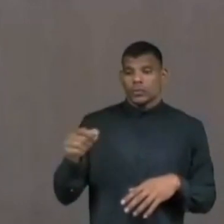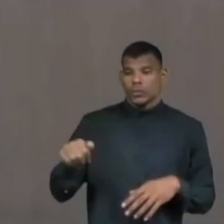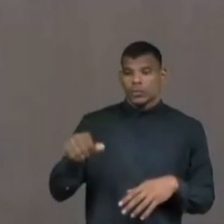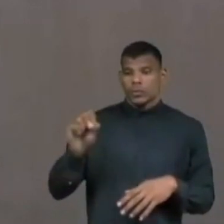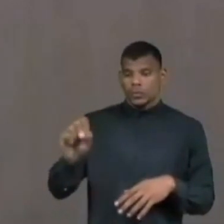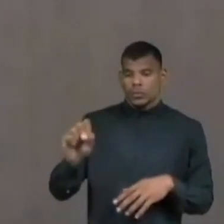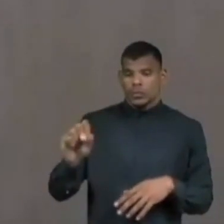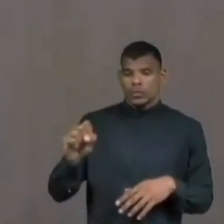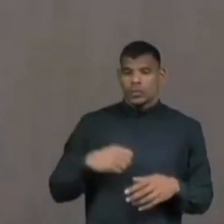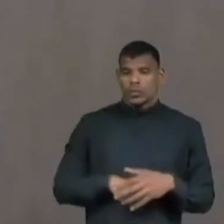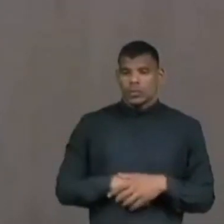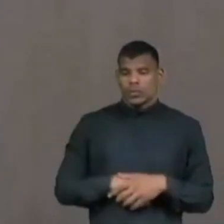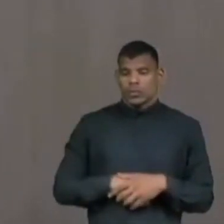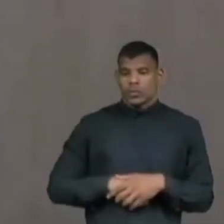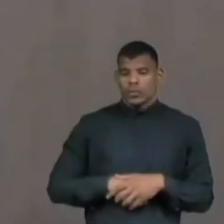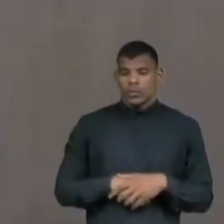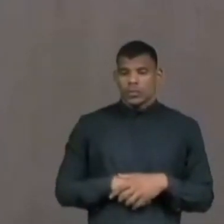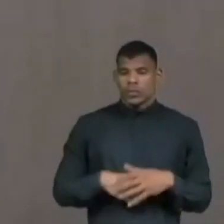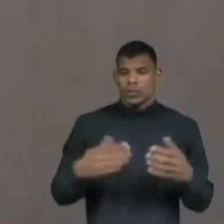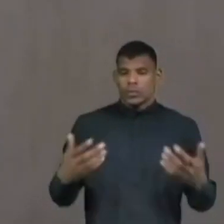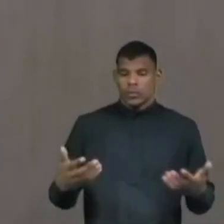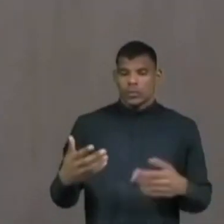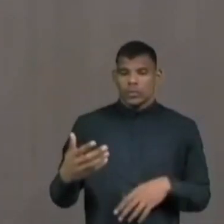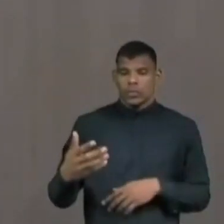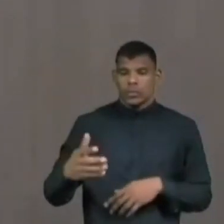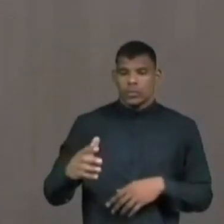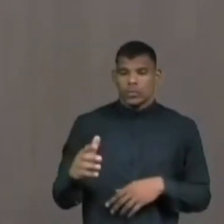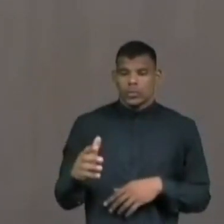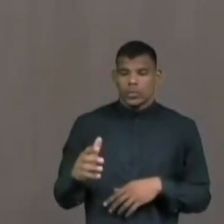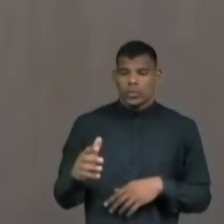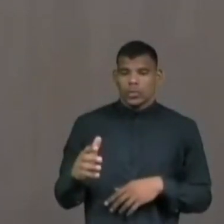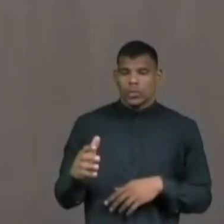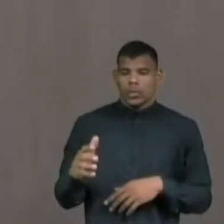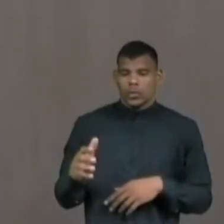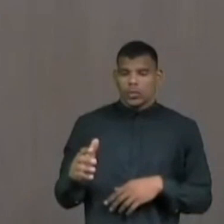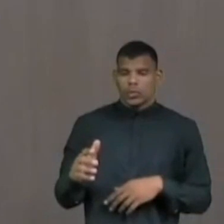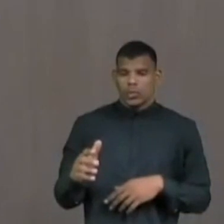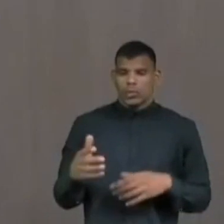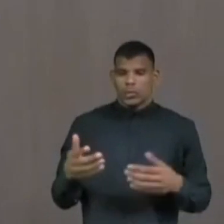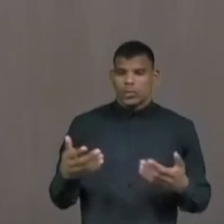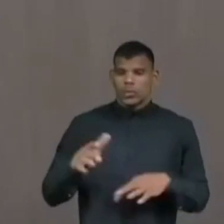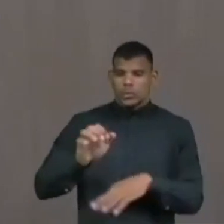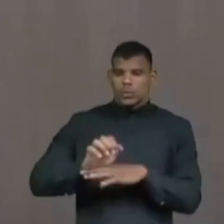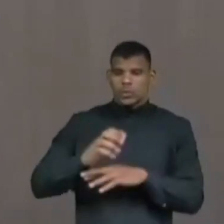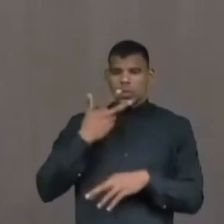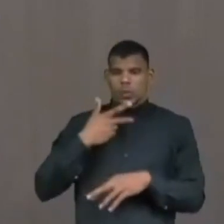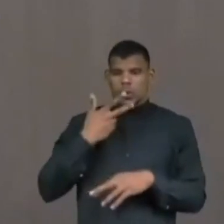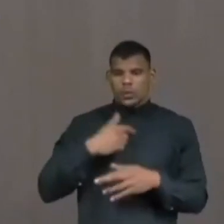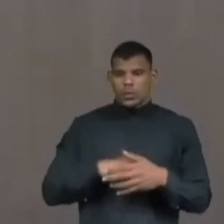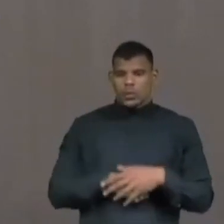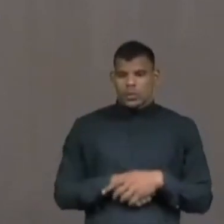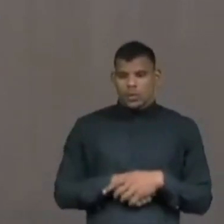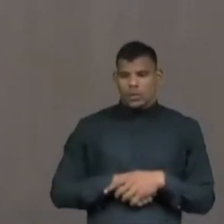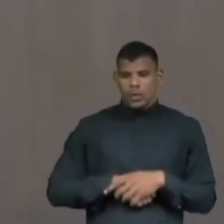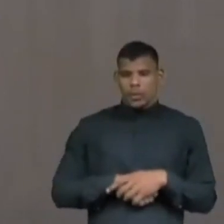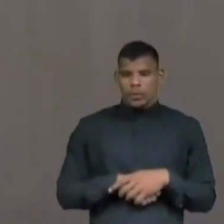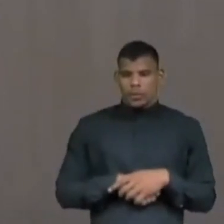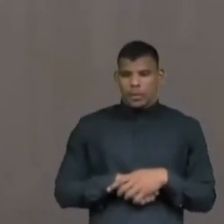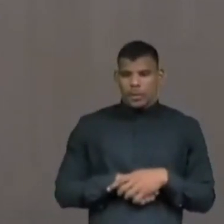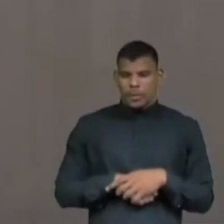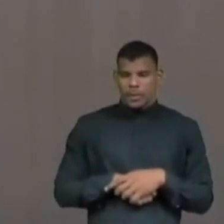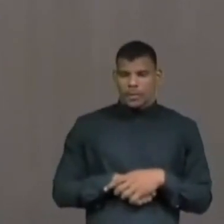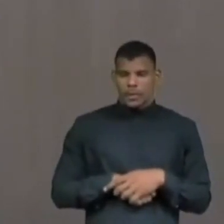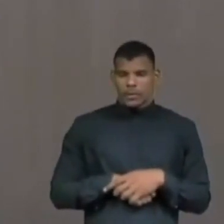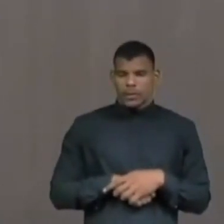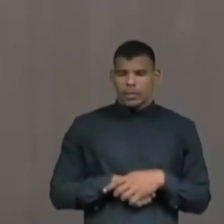deputado João Jaime, saiu de 28 para 18. O Estado do Ceará perdeu, deputado Fernando Hugo,